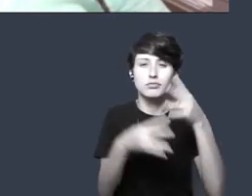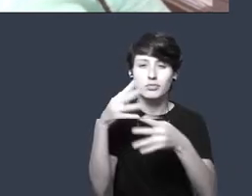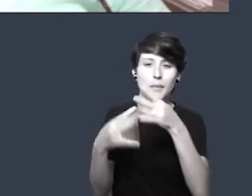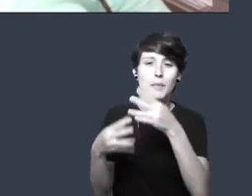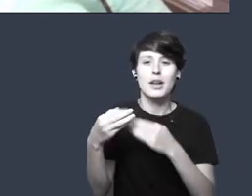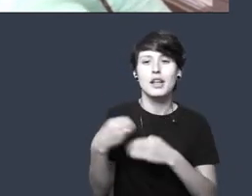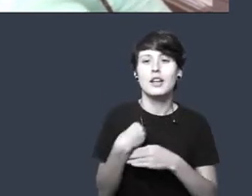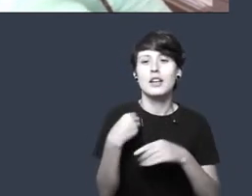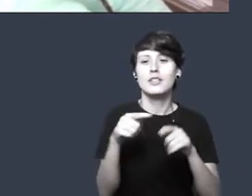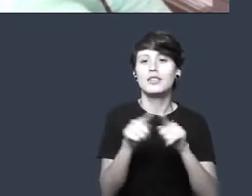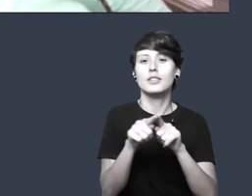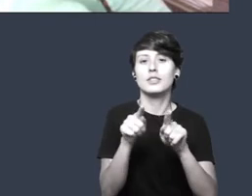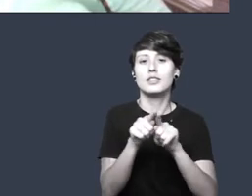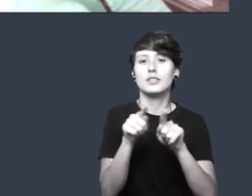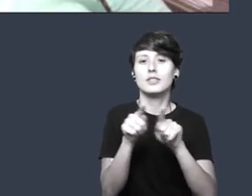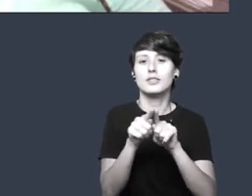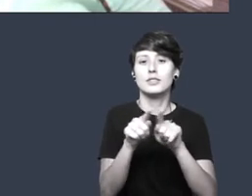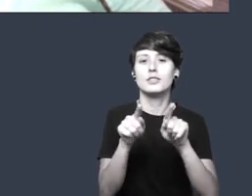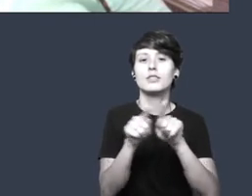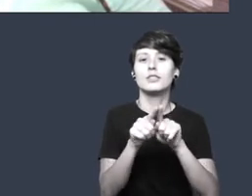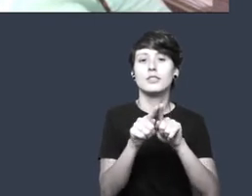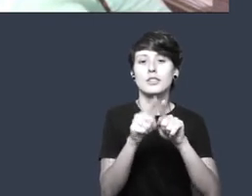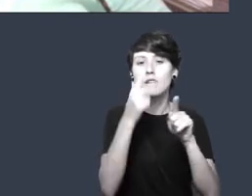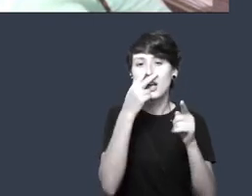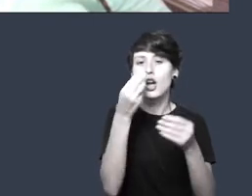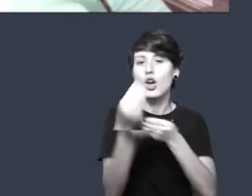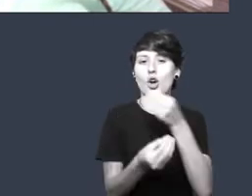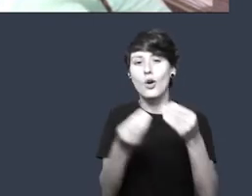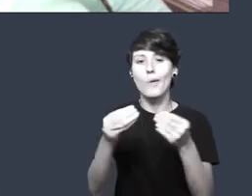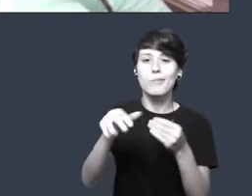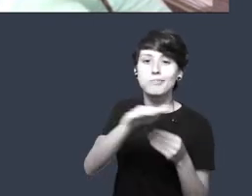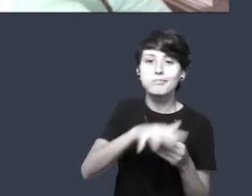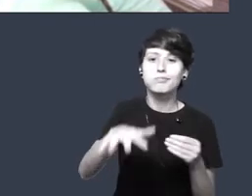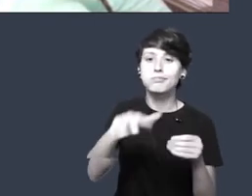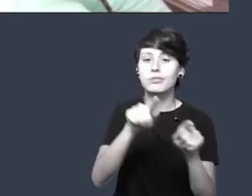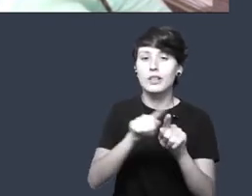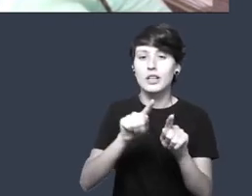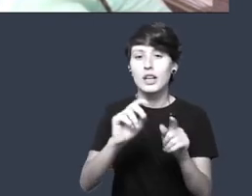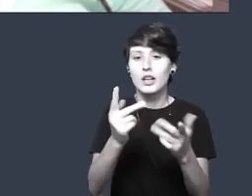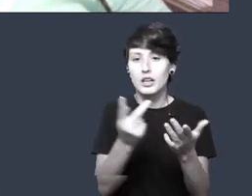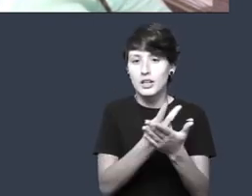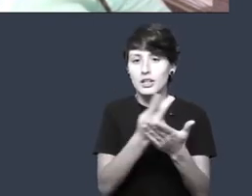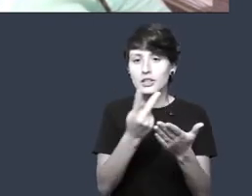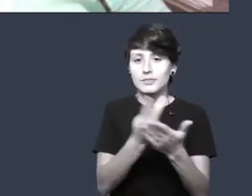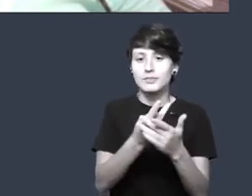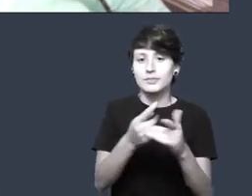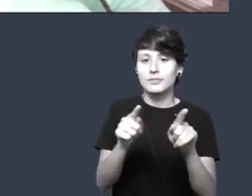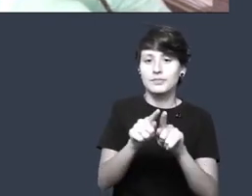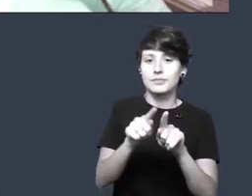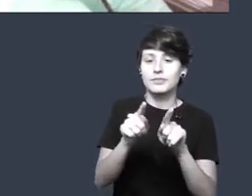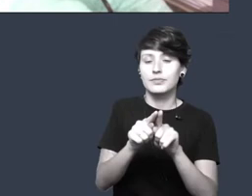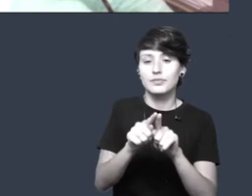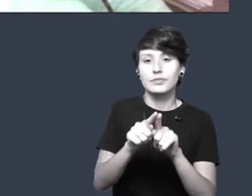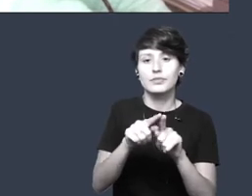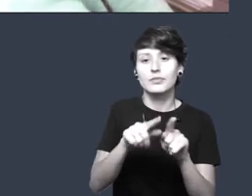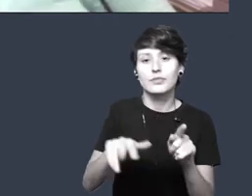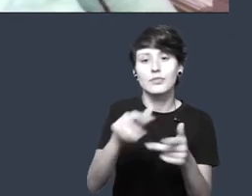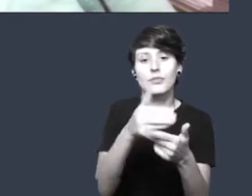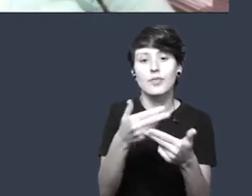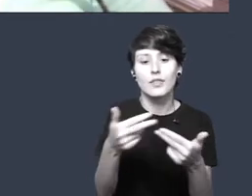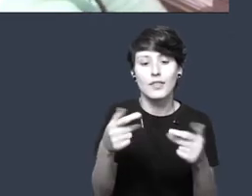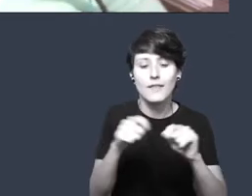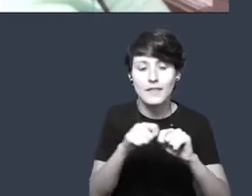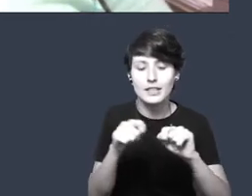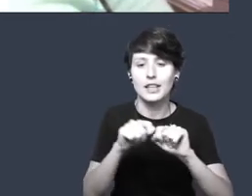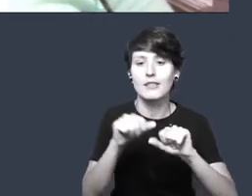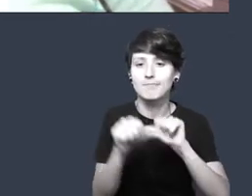vai implicar vidas de pessoas, né? E que tipo de implicação isso vai acontecer? Então, não dá mais para a gente ficar naquela coisa que a gente vai rodar ali